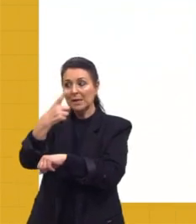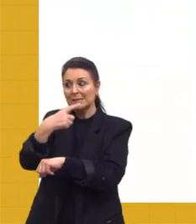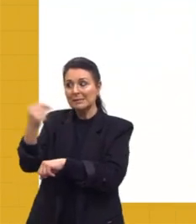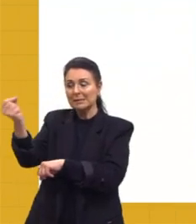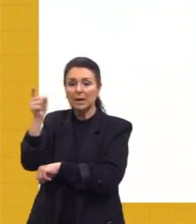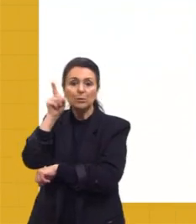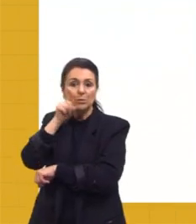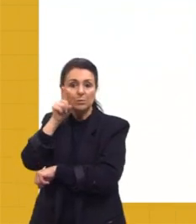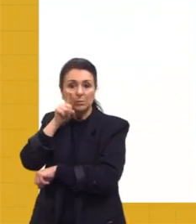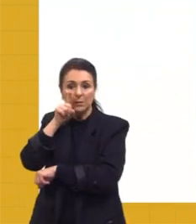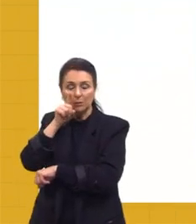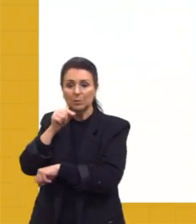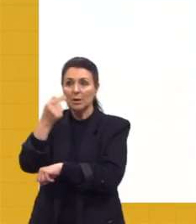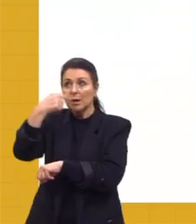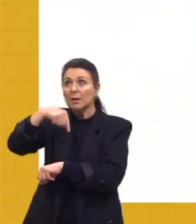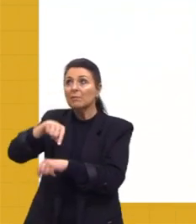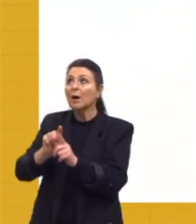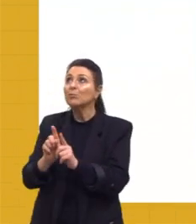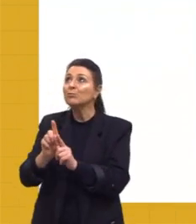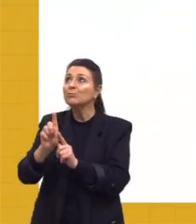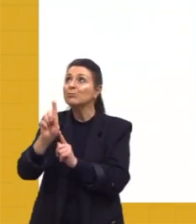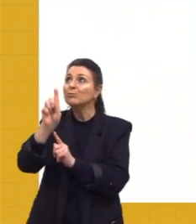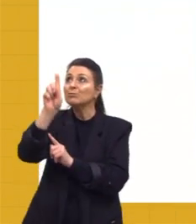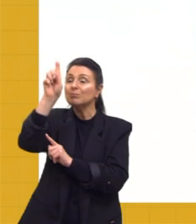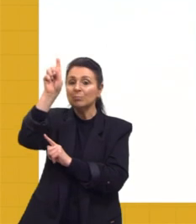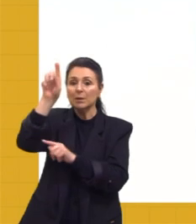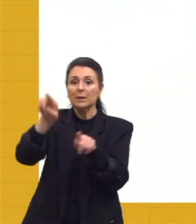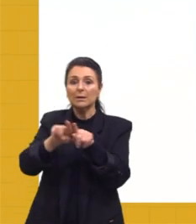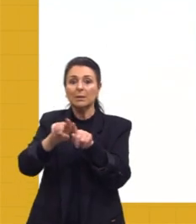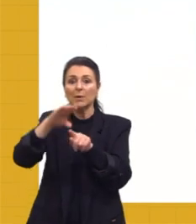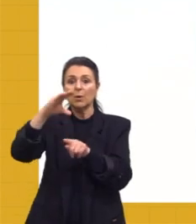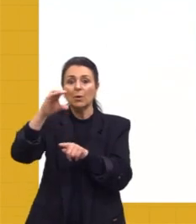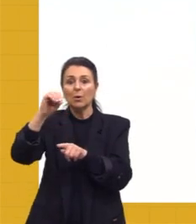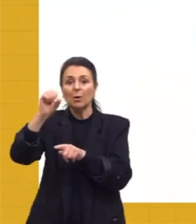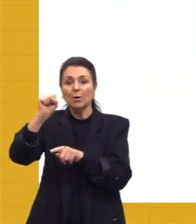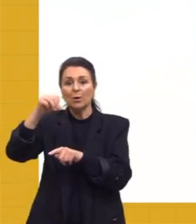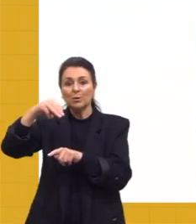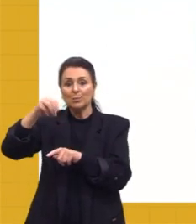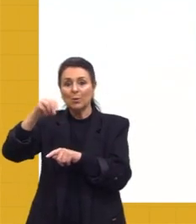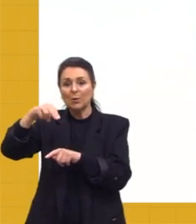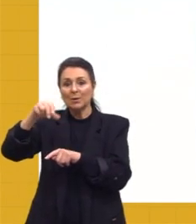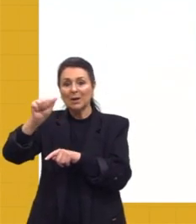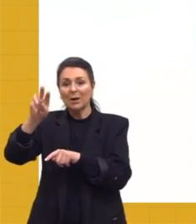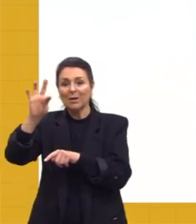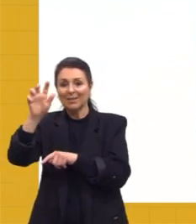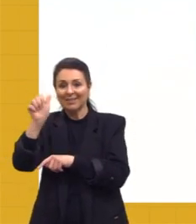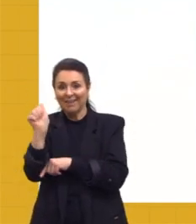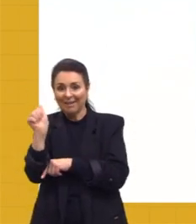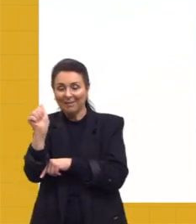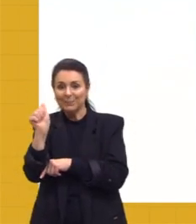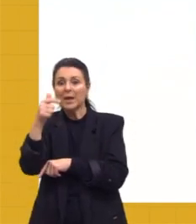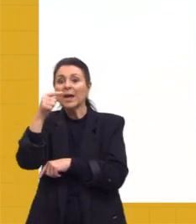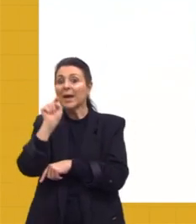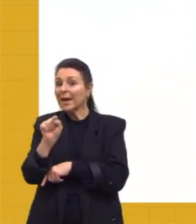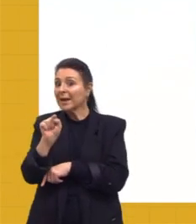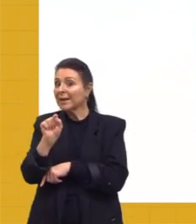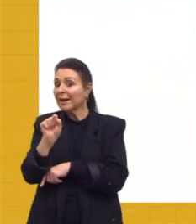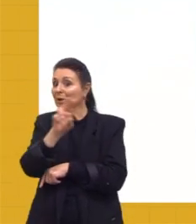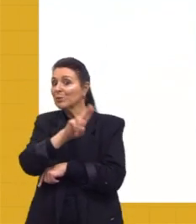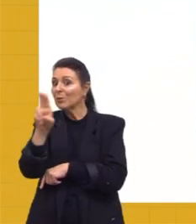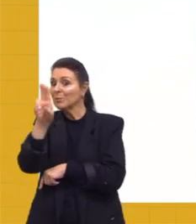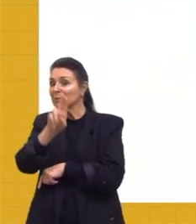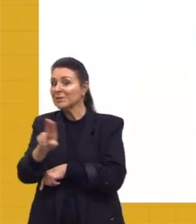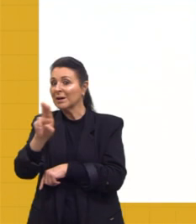Unidos tá vai para o espaço através Estados Unidos e o cosmonauta é o cara que vai para o espaço atravessa da União